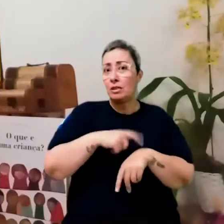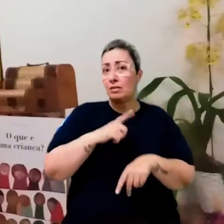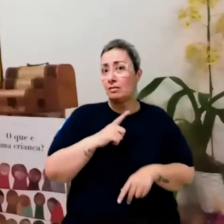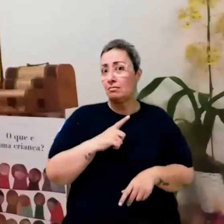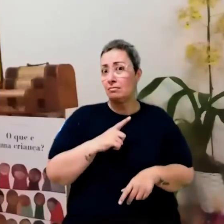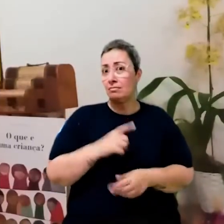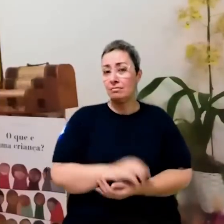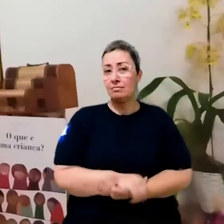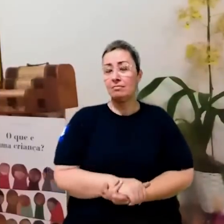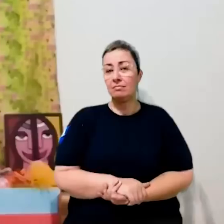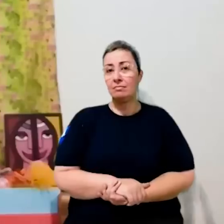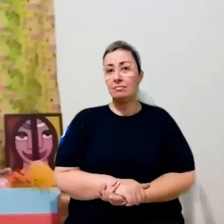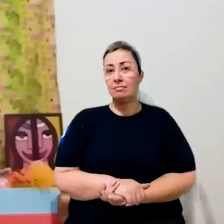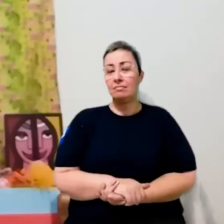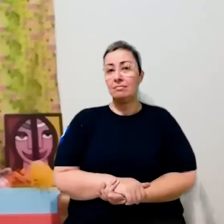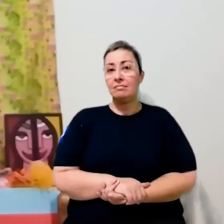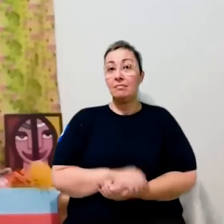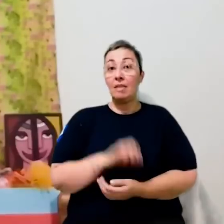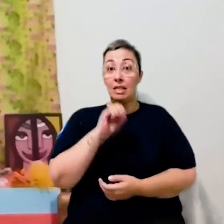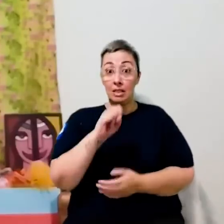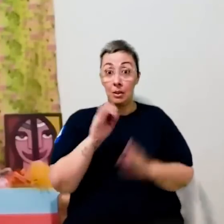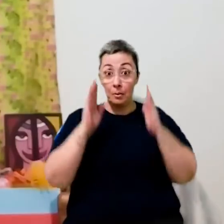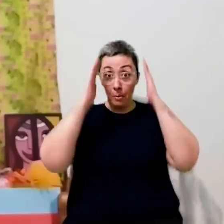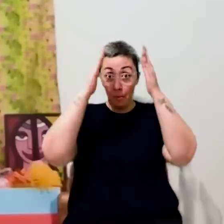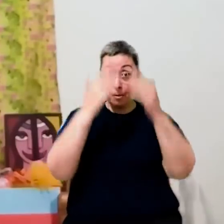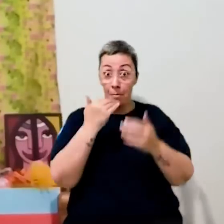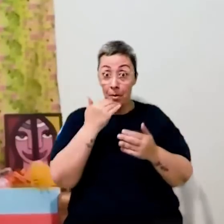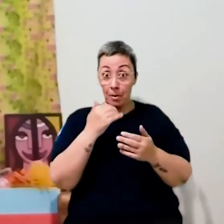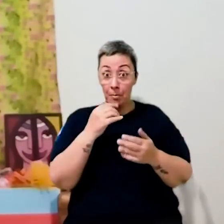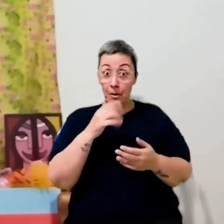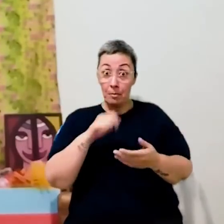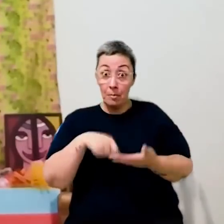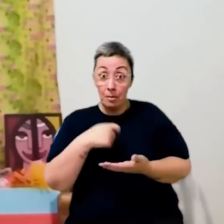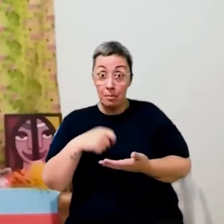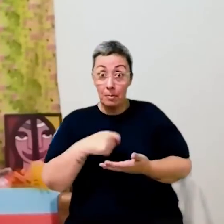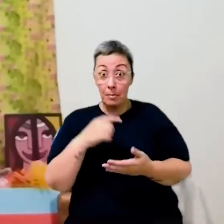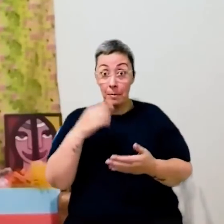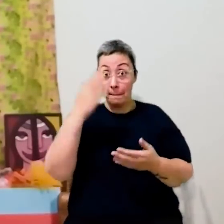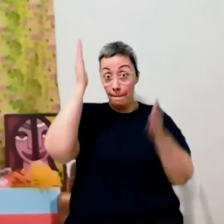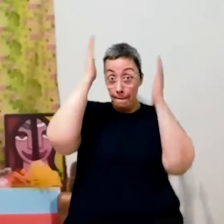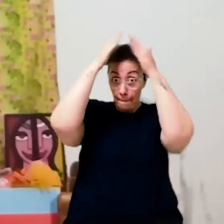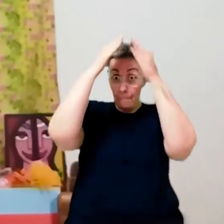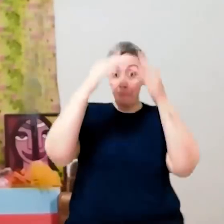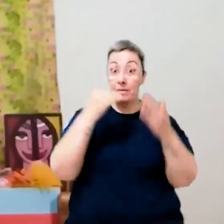tem. Se o papa papasse papa, se o papa